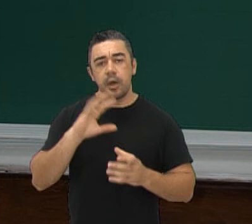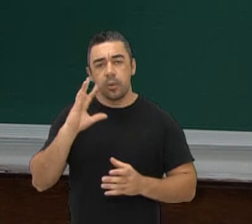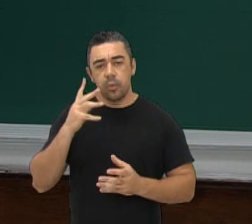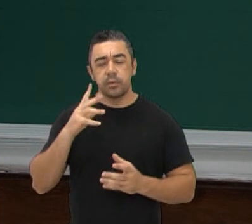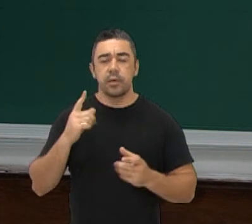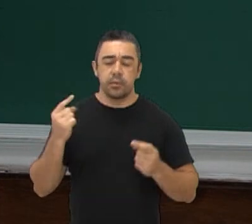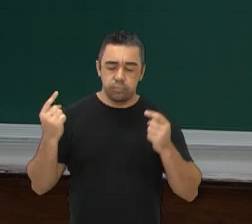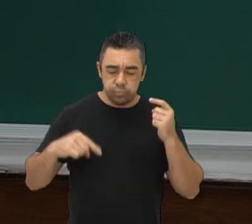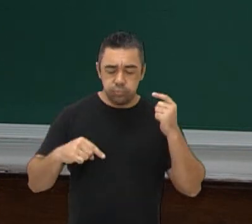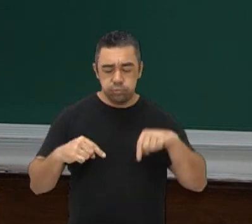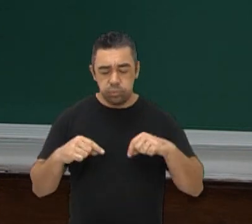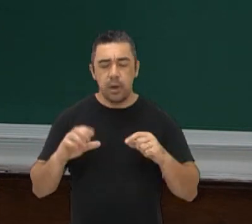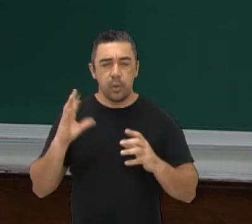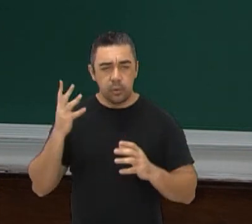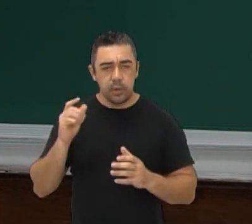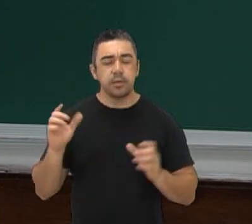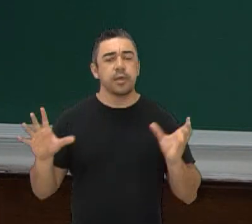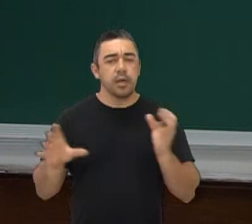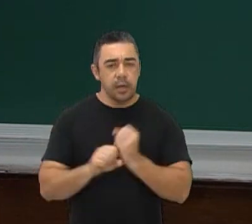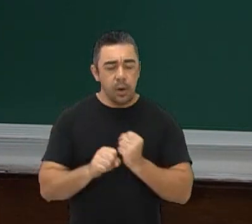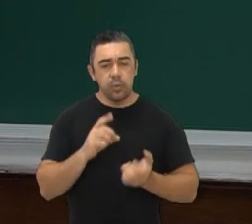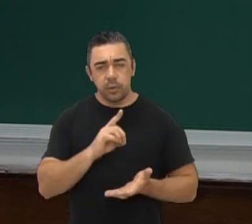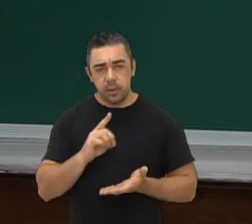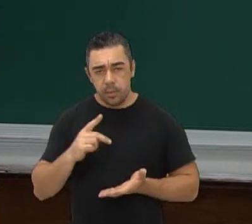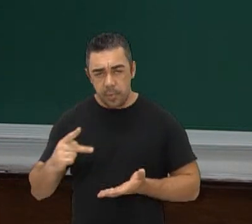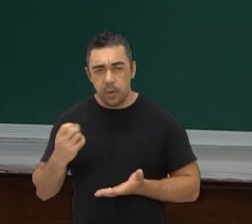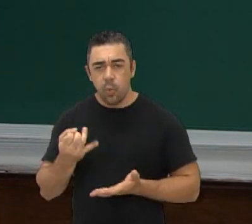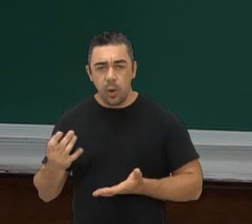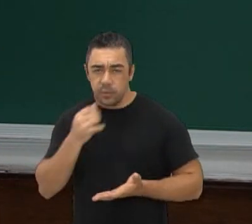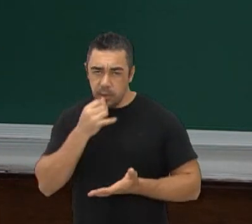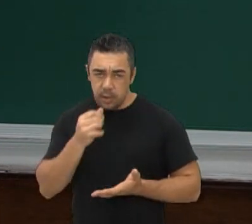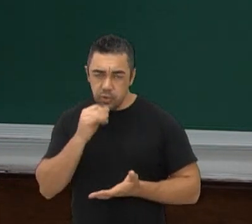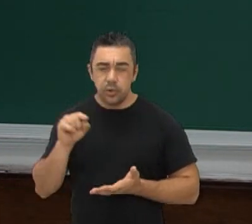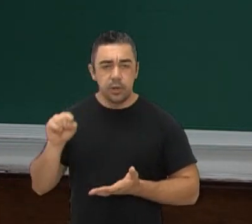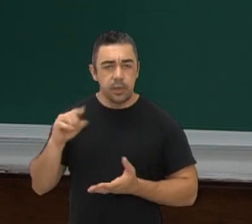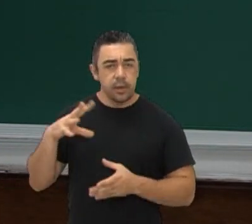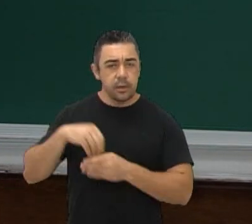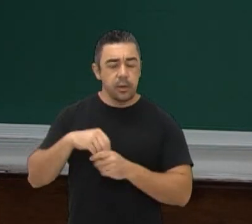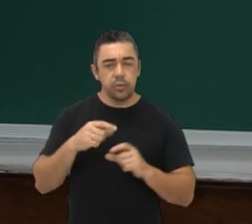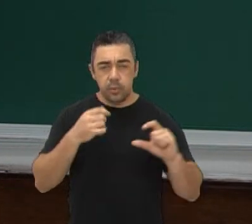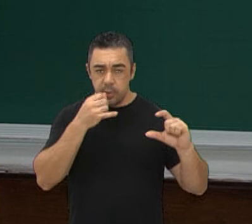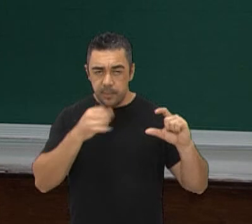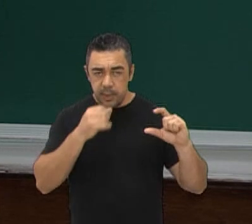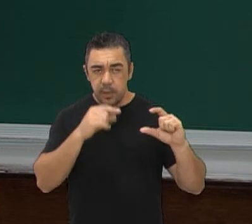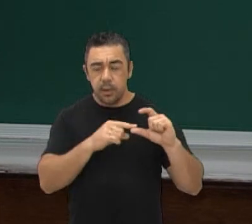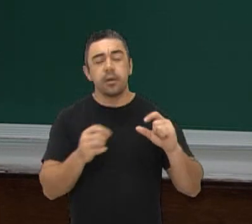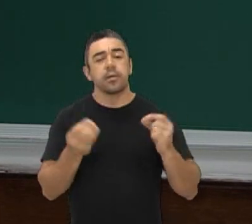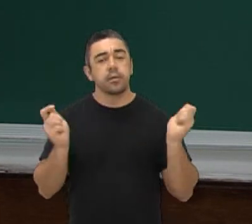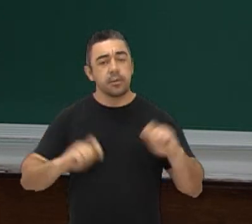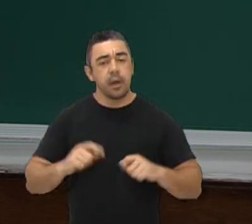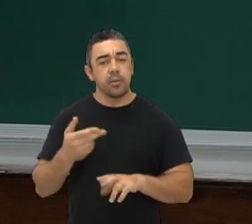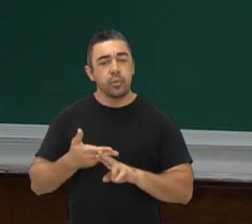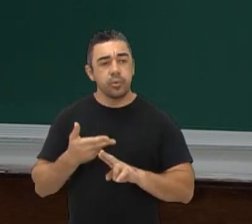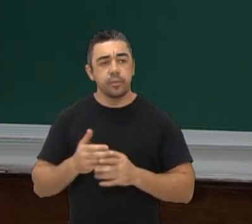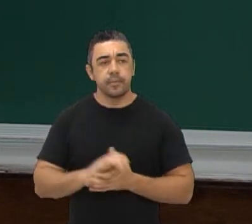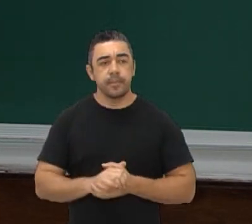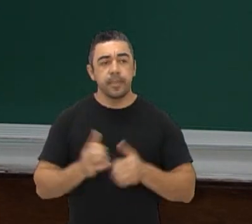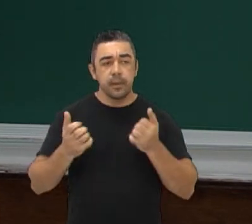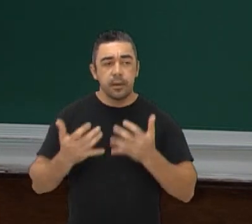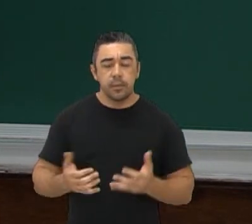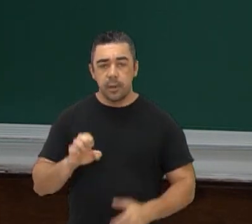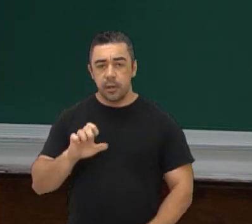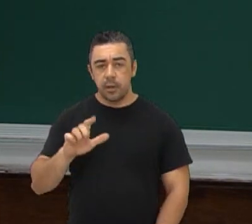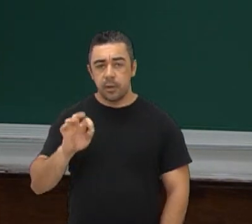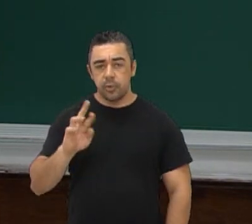semirreações e reação global e também o cálculo da DDP, que é o potencial, a quantidade de energia que uma pilha vai fornecer durante seu uso. E falamos